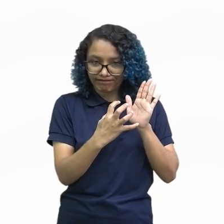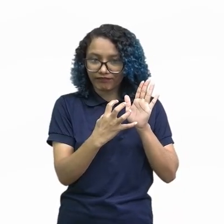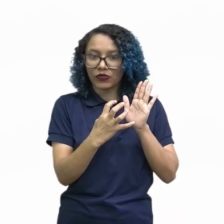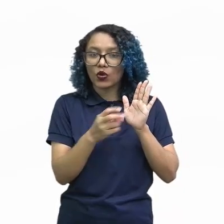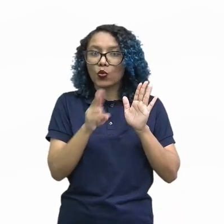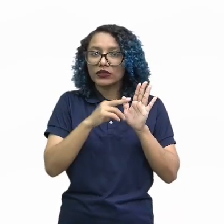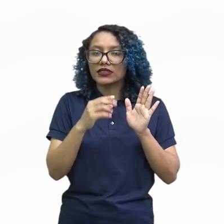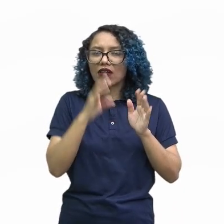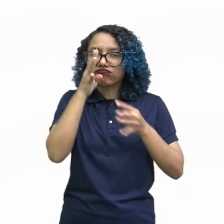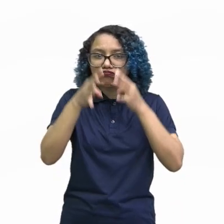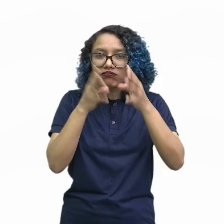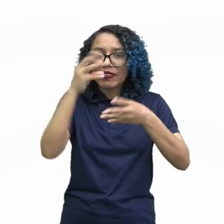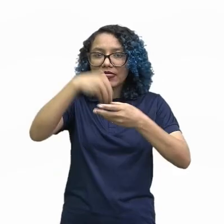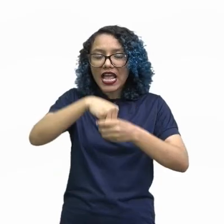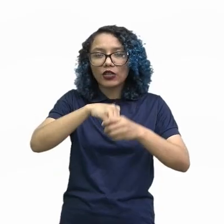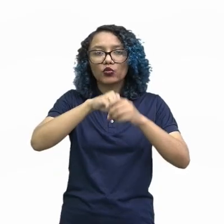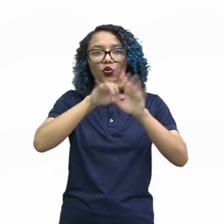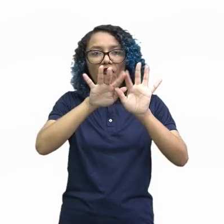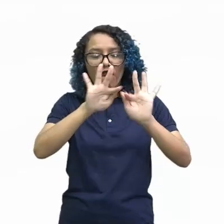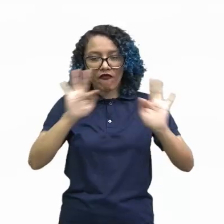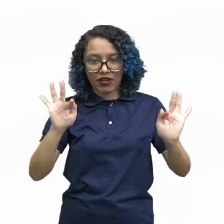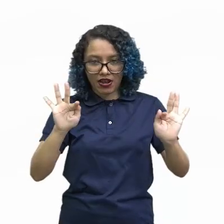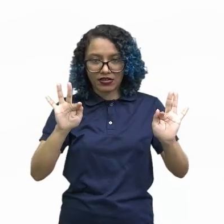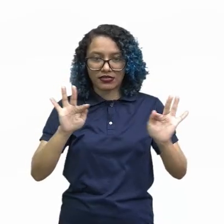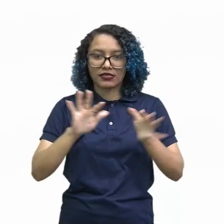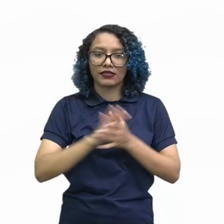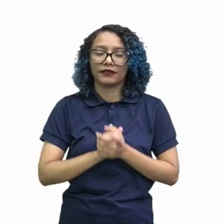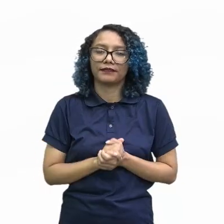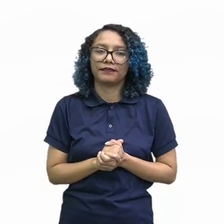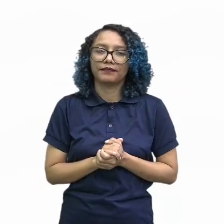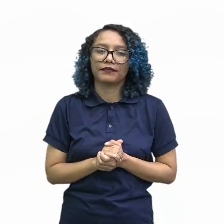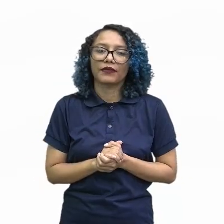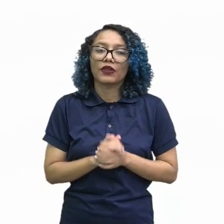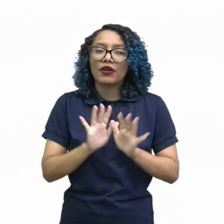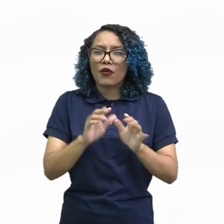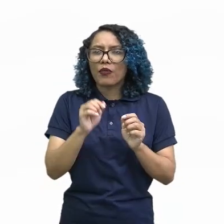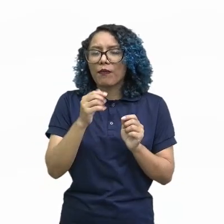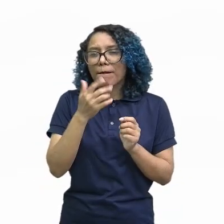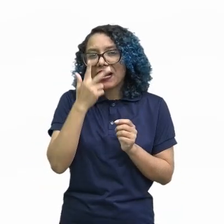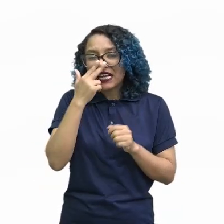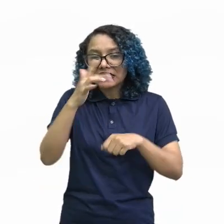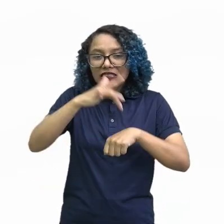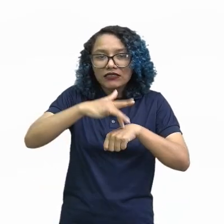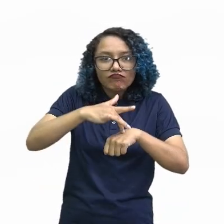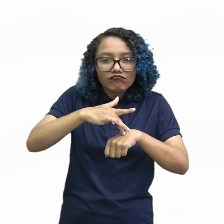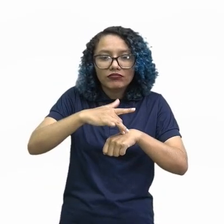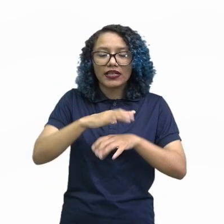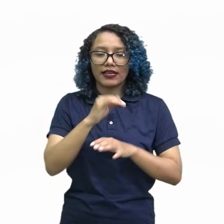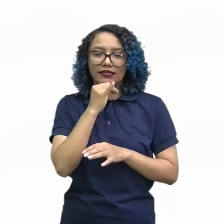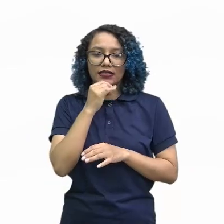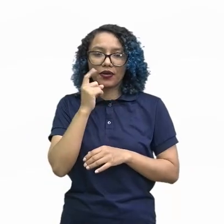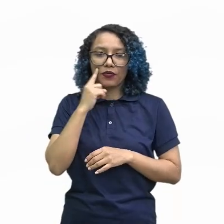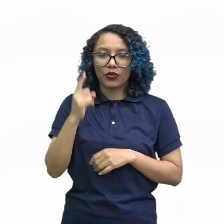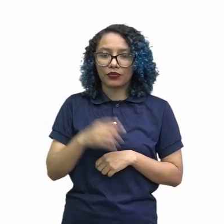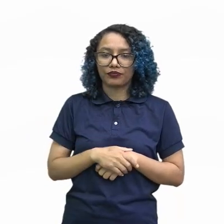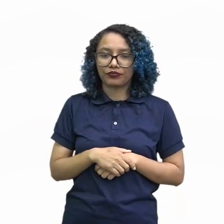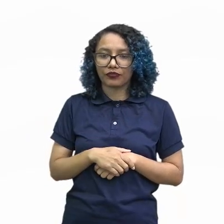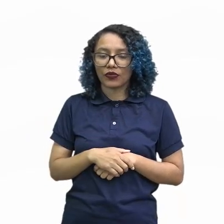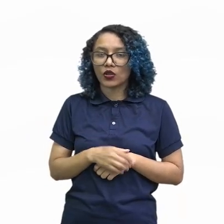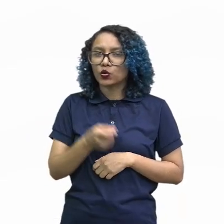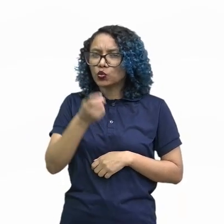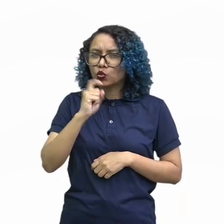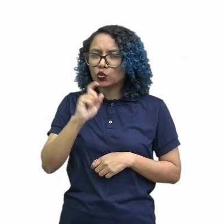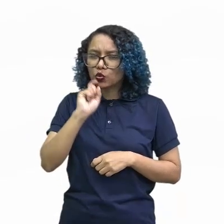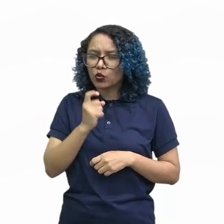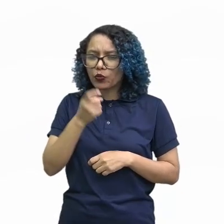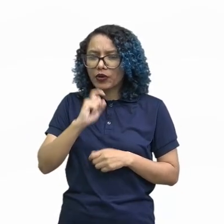enunciado. Então, vamos ter um exagero que vai tender para algo absurdo. Olha os exemplos. Tenho milhões de